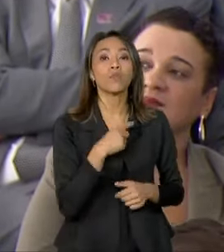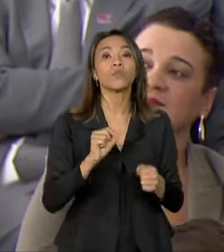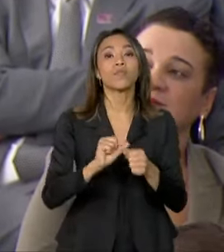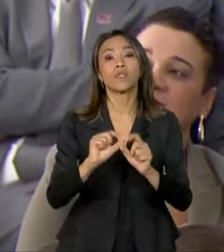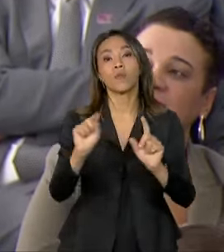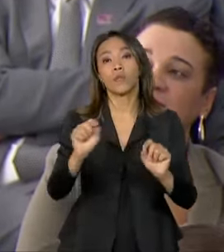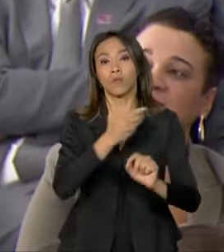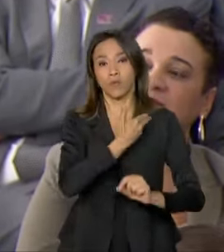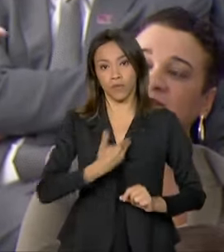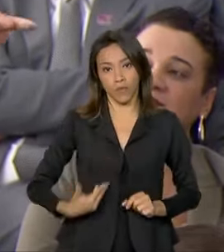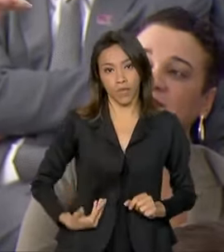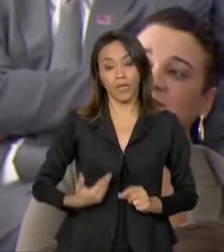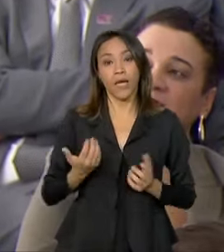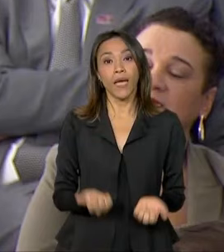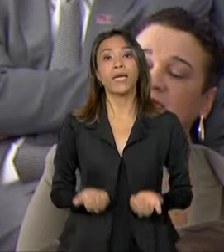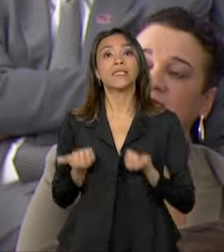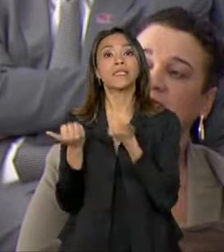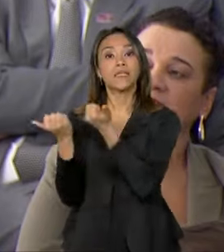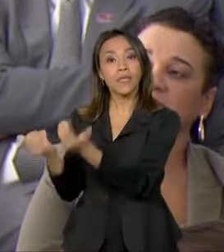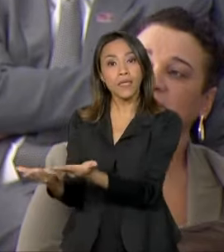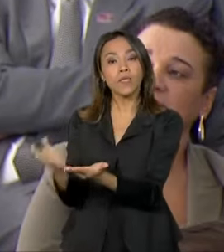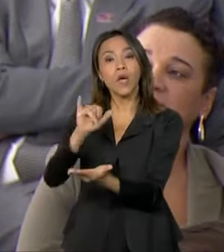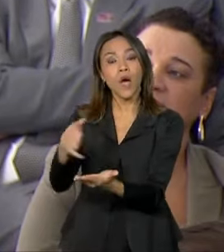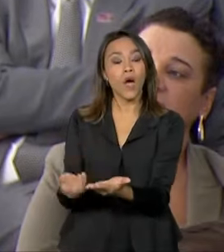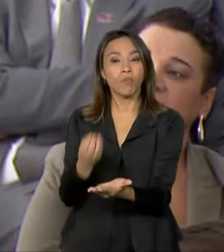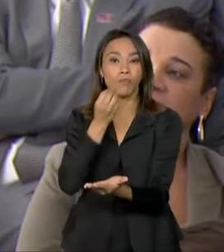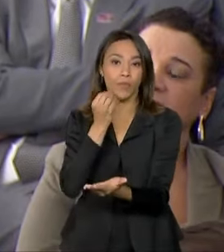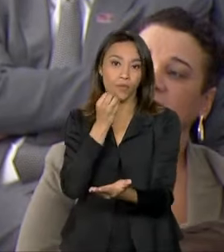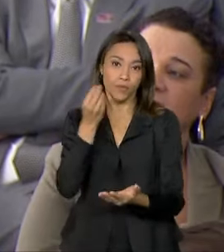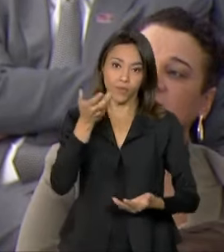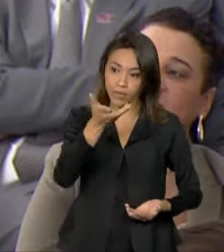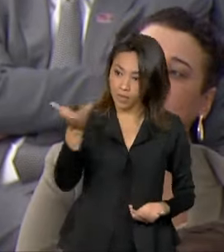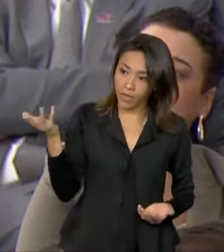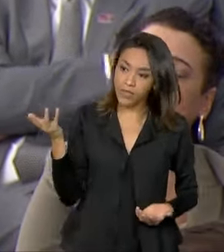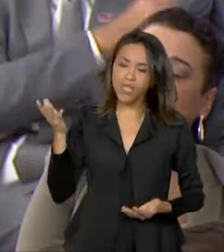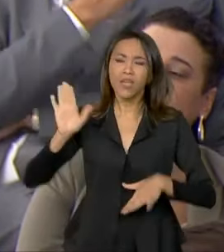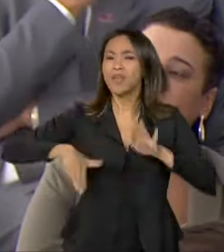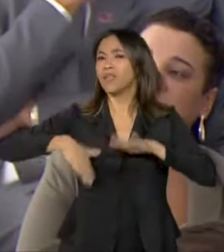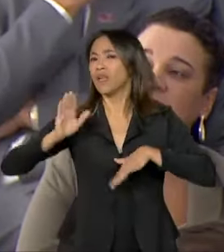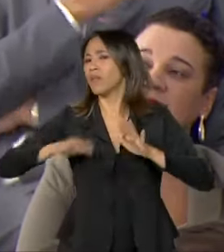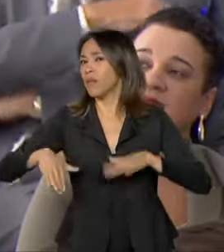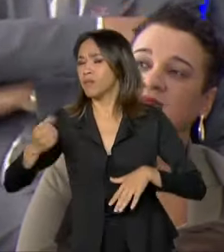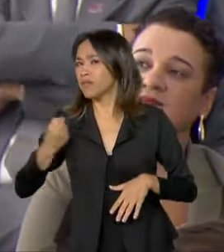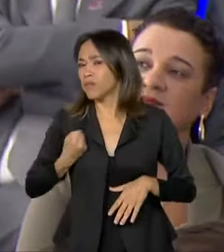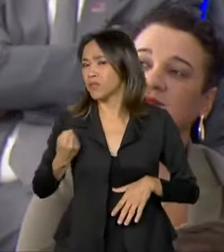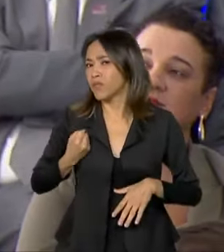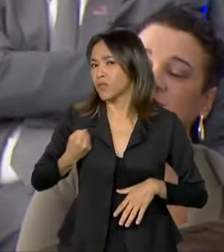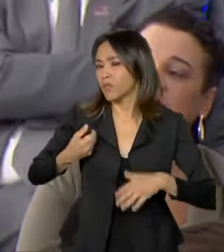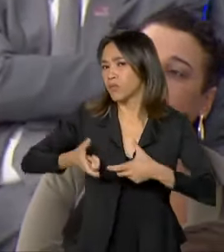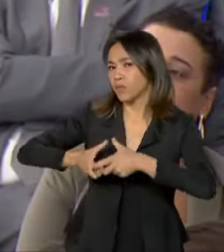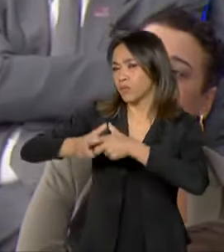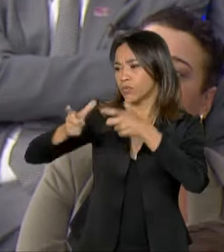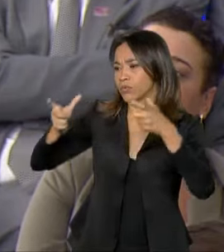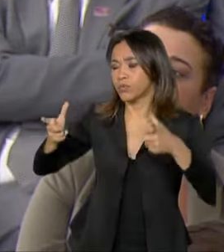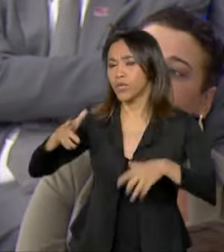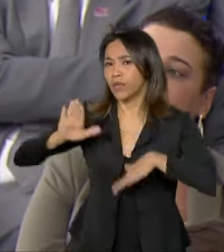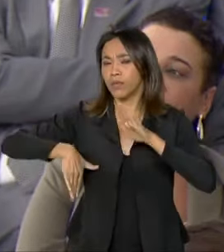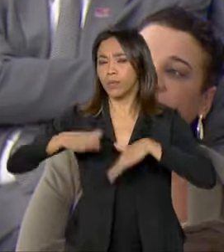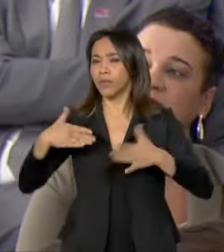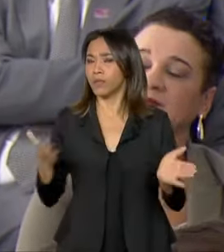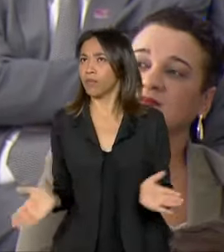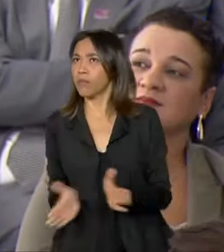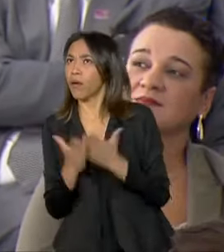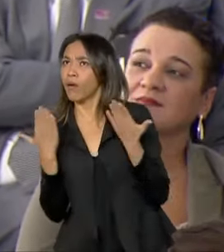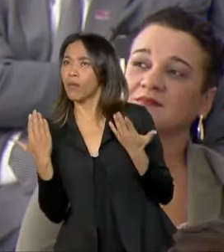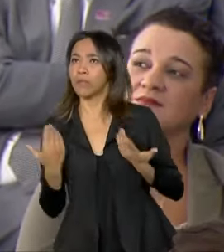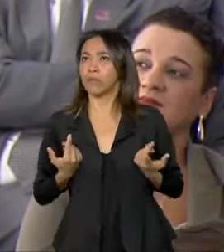condições para, independentemente da quantidade, independentemente da origem social,